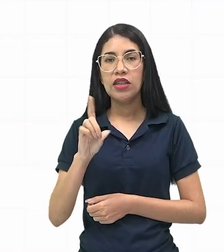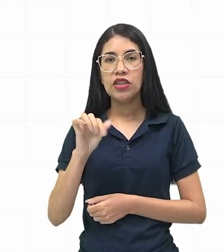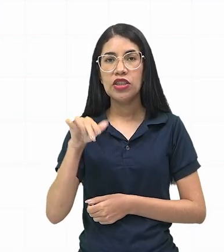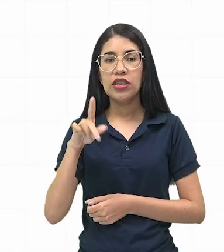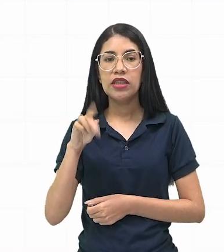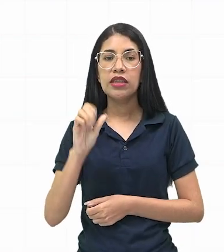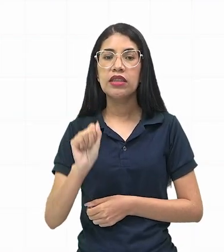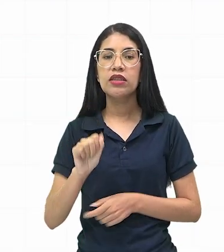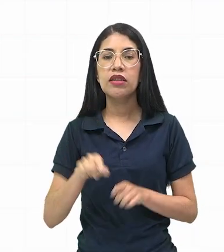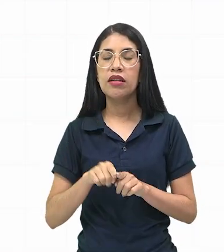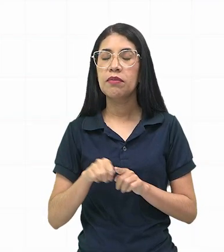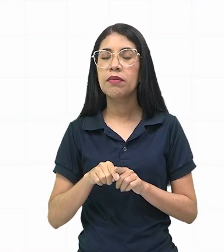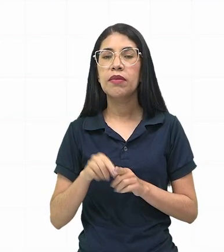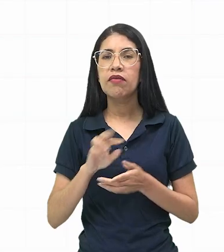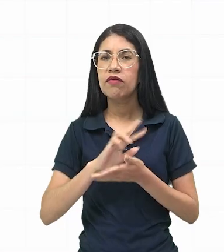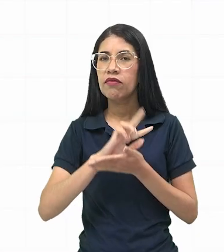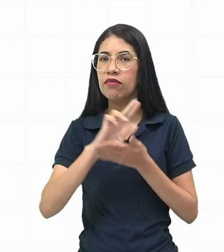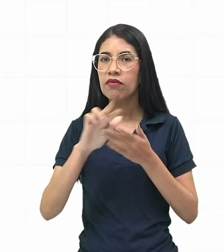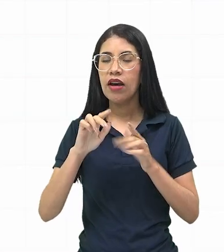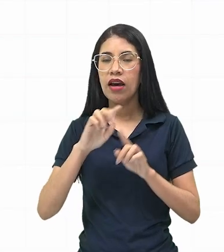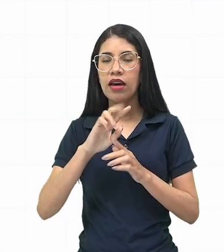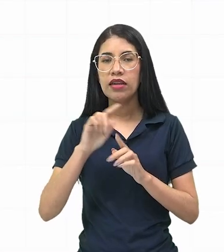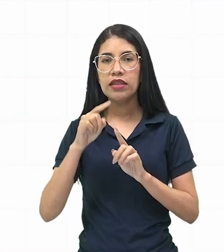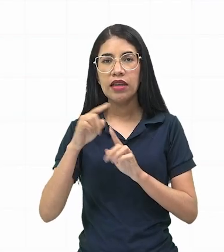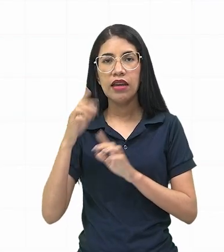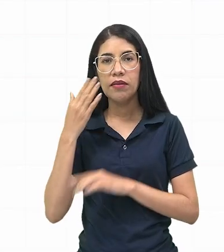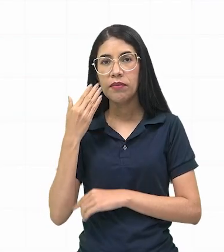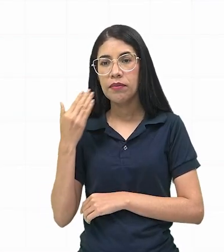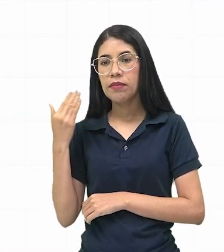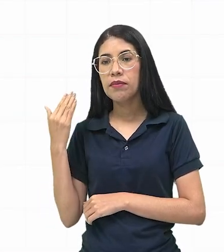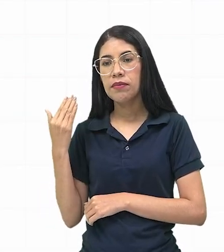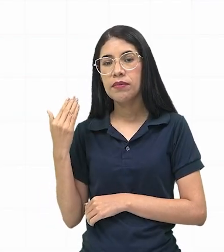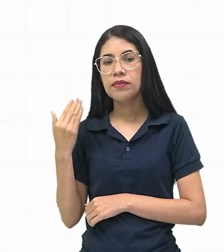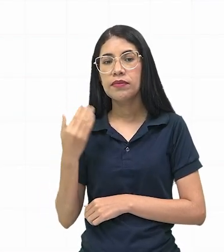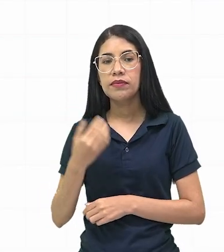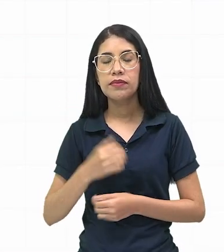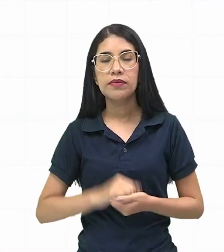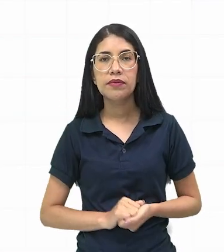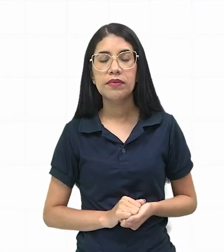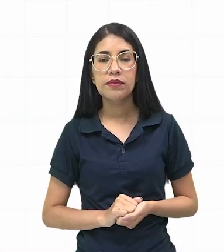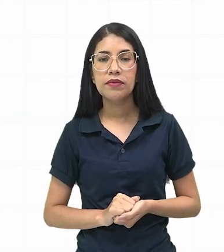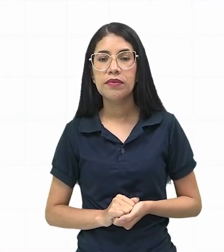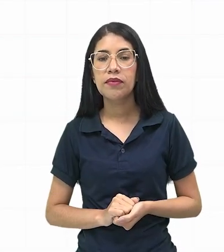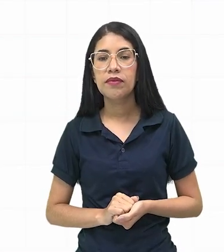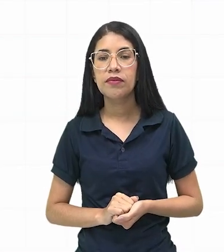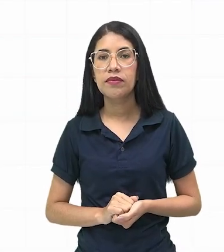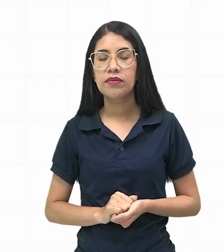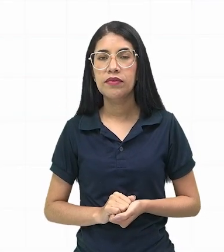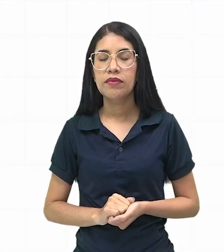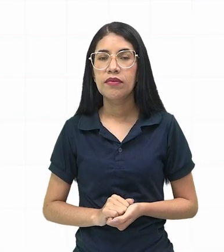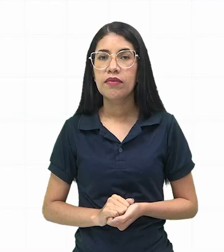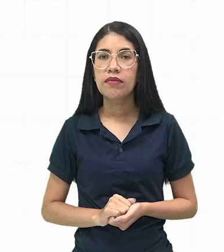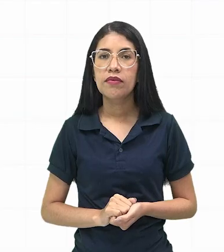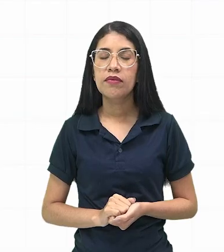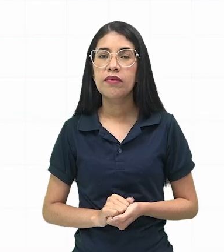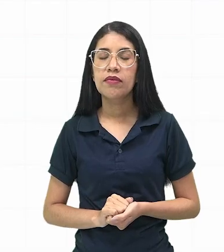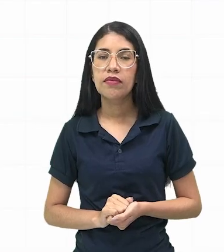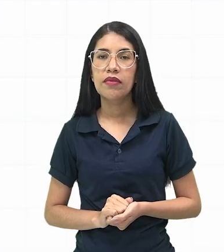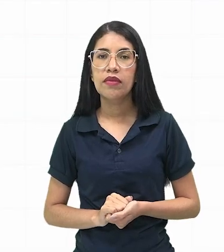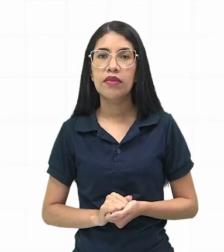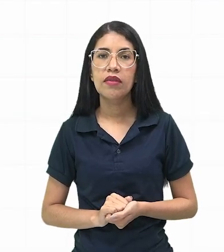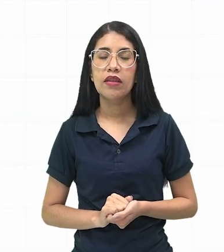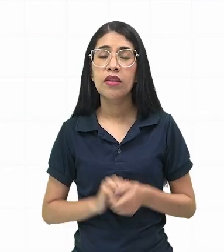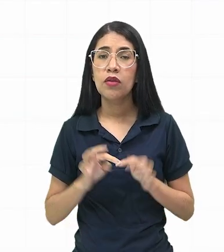Puma, a Volkswagen, que eu dei o exemplo para vocês, a General Motors, Toyota, Nokia, Sony, Peugeot, Vivo, entre